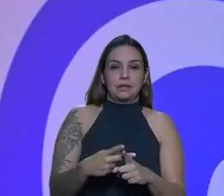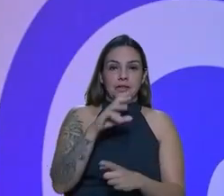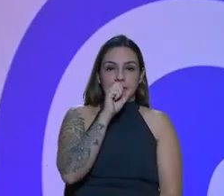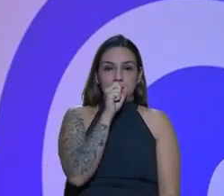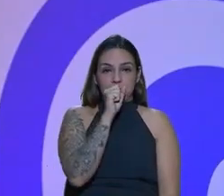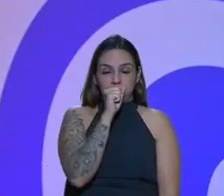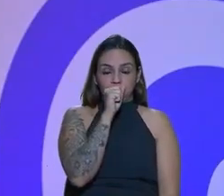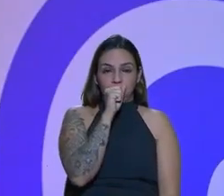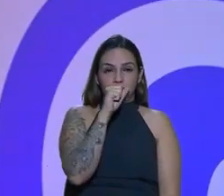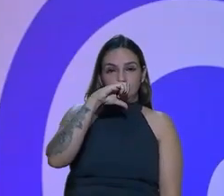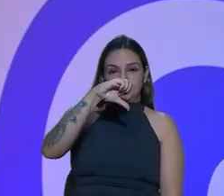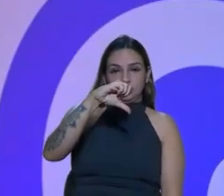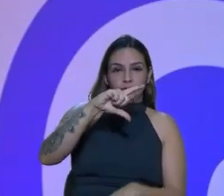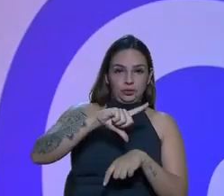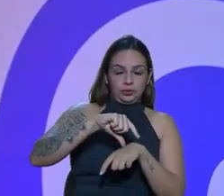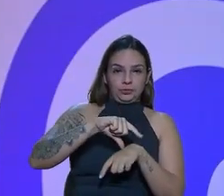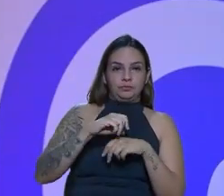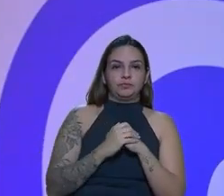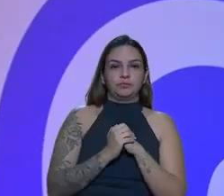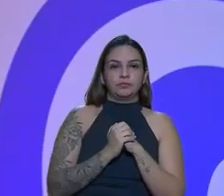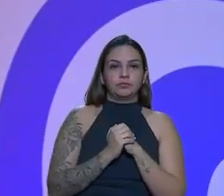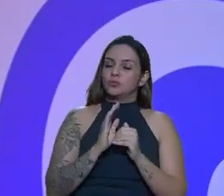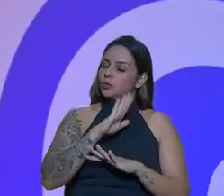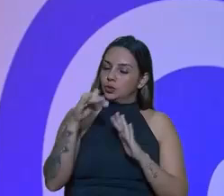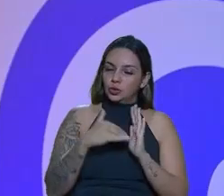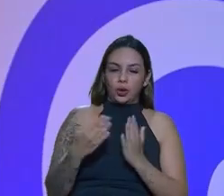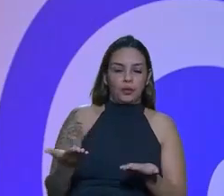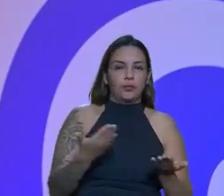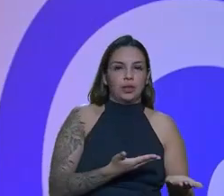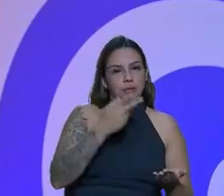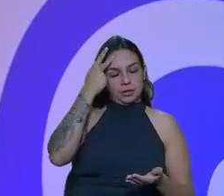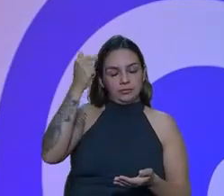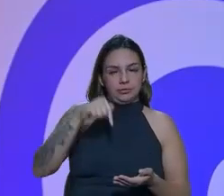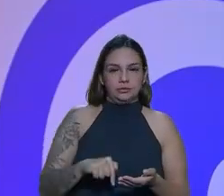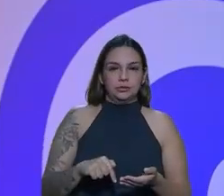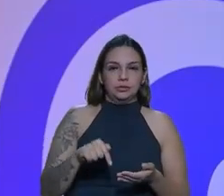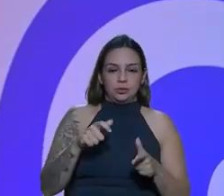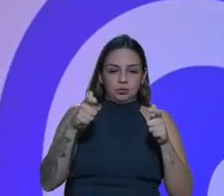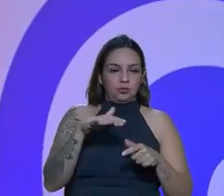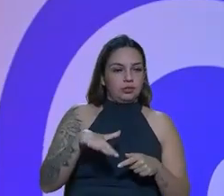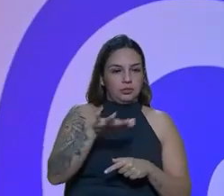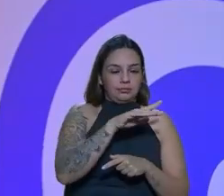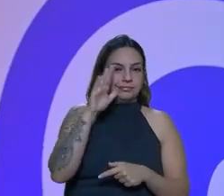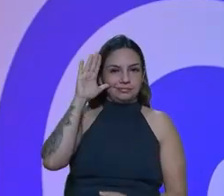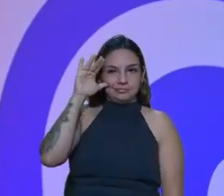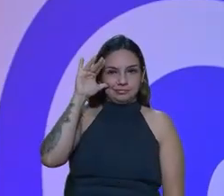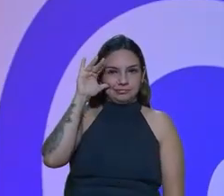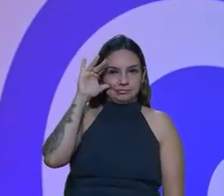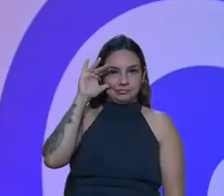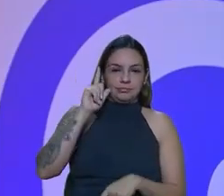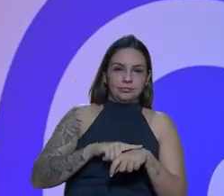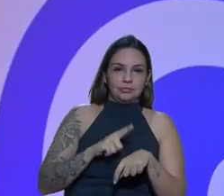no sábado, às 9 horas. E estão todos convidados para vir aqui, neste auditório, para assistir a